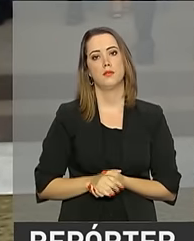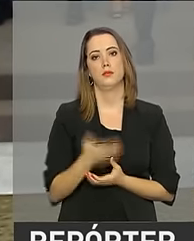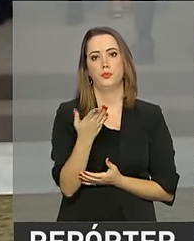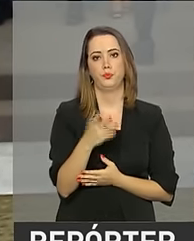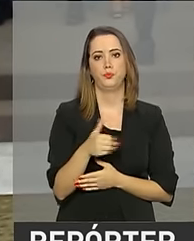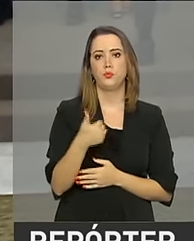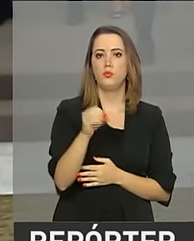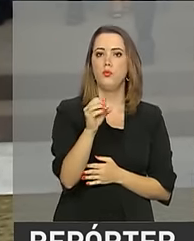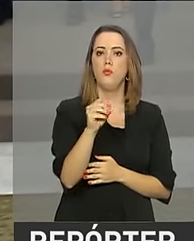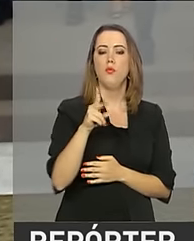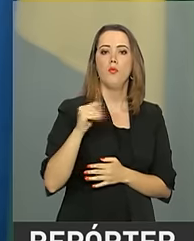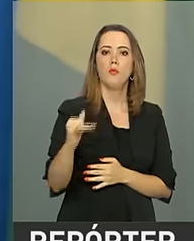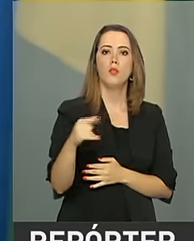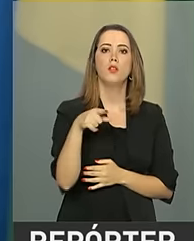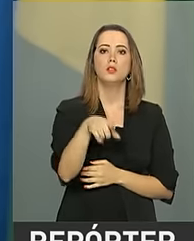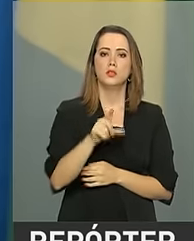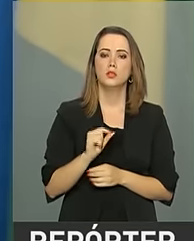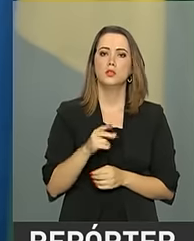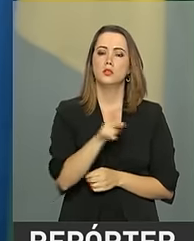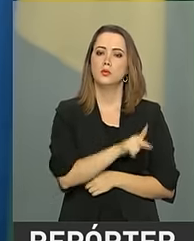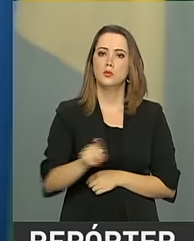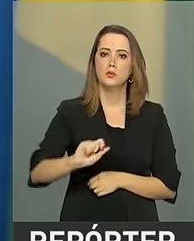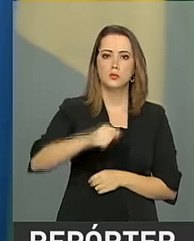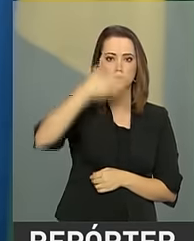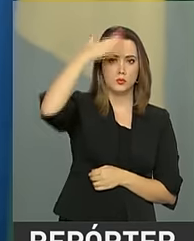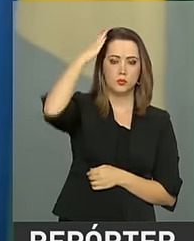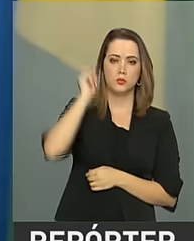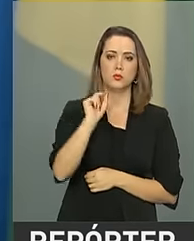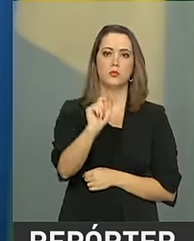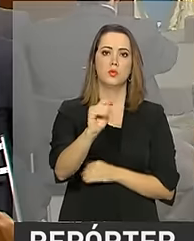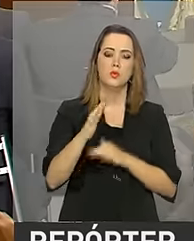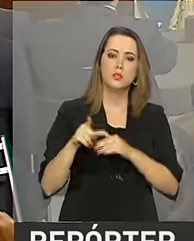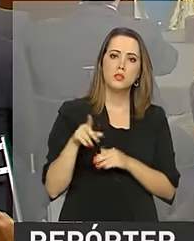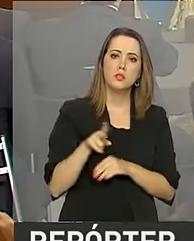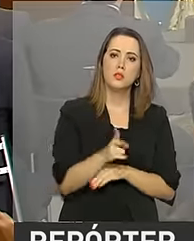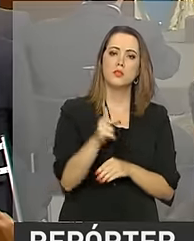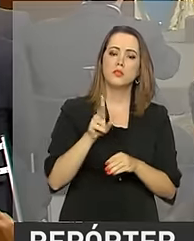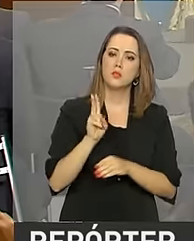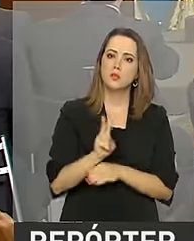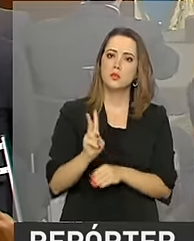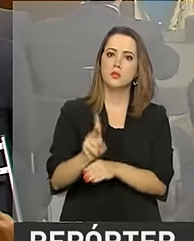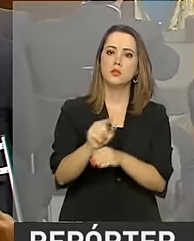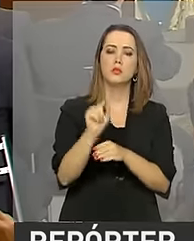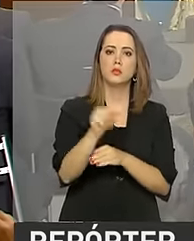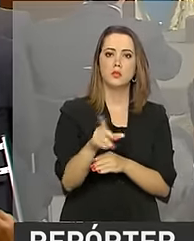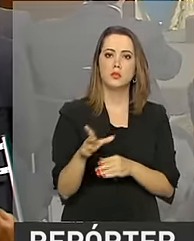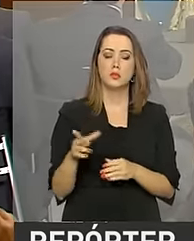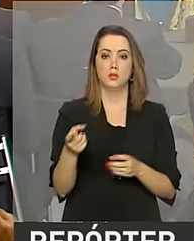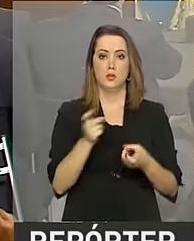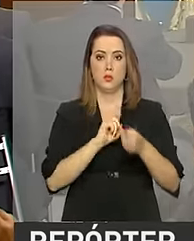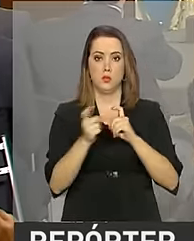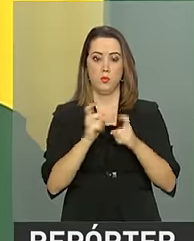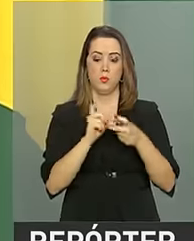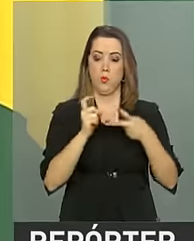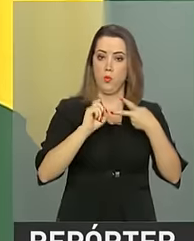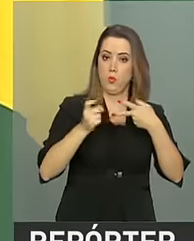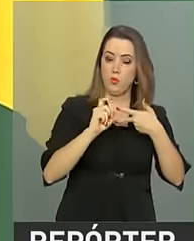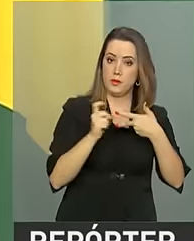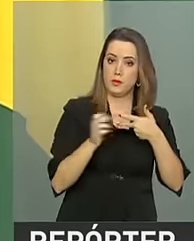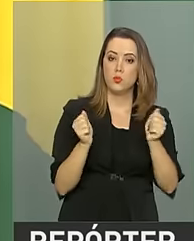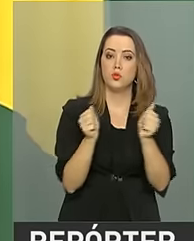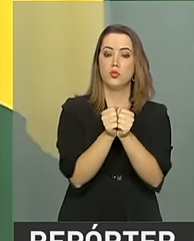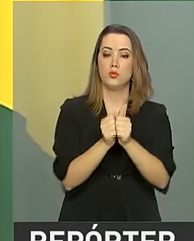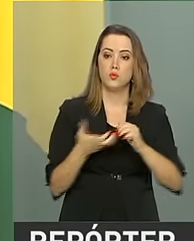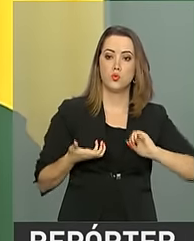100 dias na presidência da República, Temer sempre defendeu a importância do Executivo trabalhar integrado com o Congresso Nacional